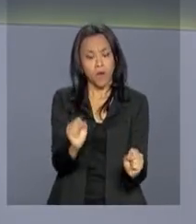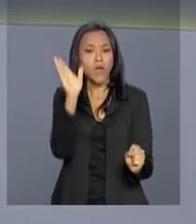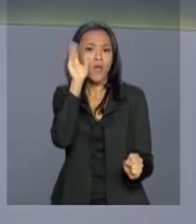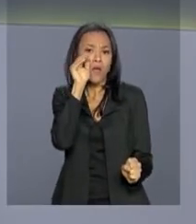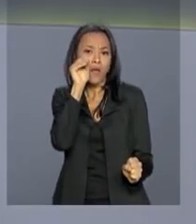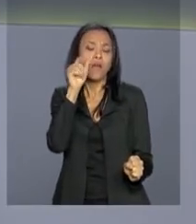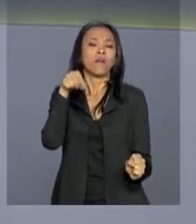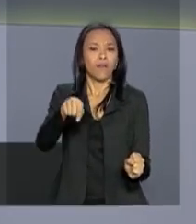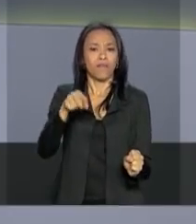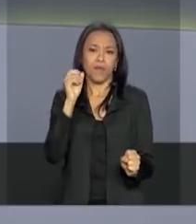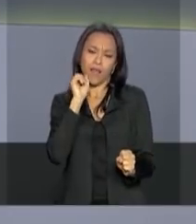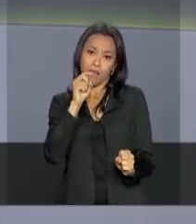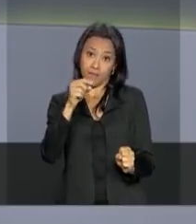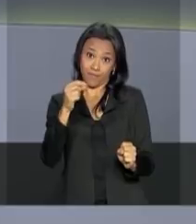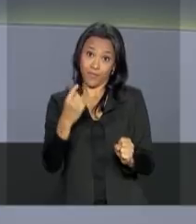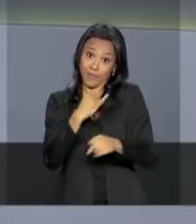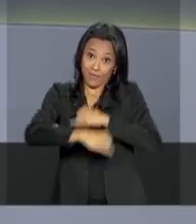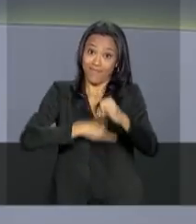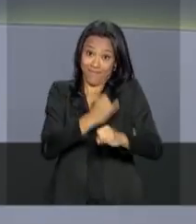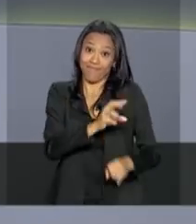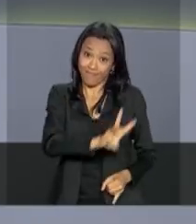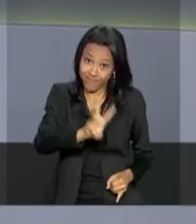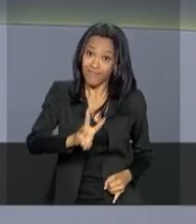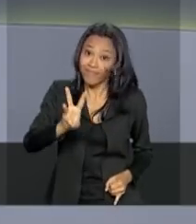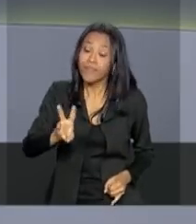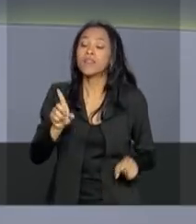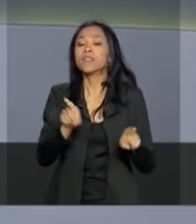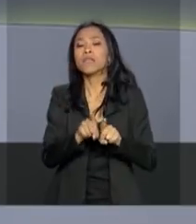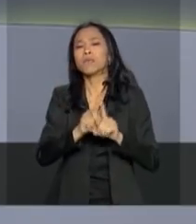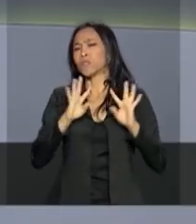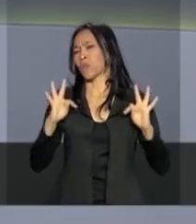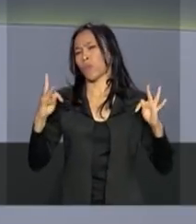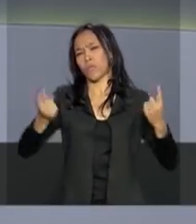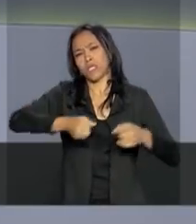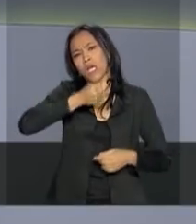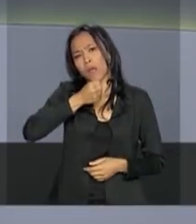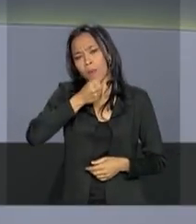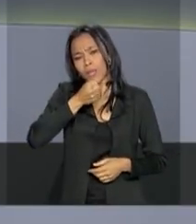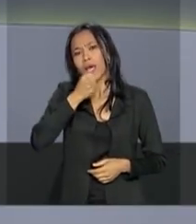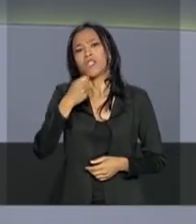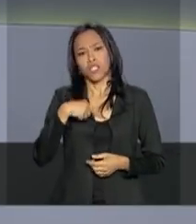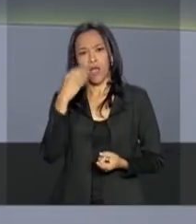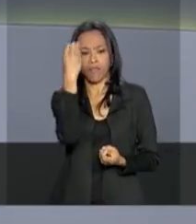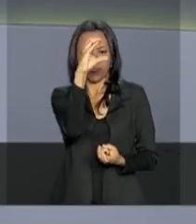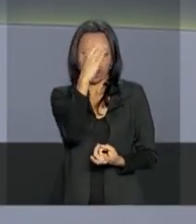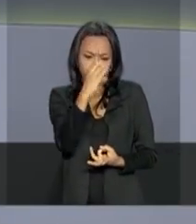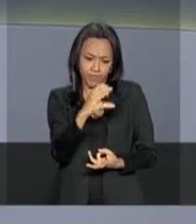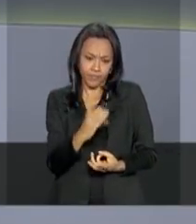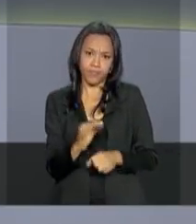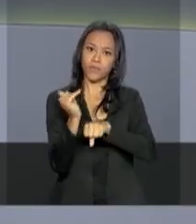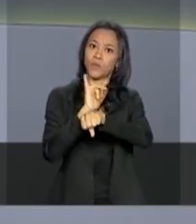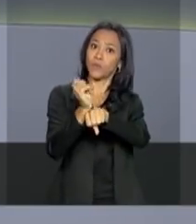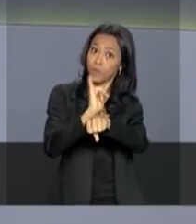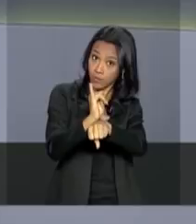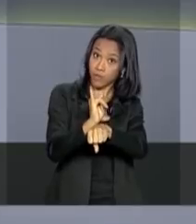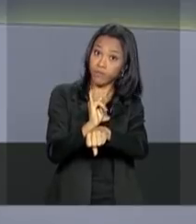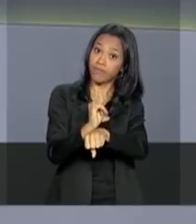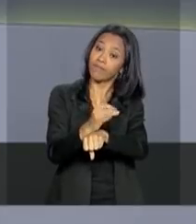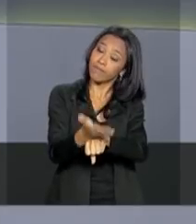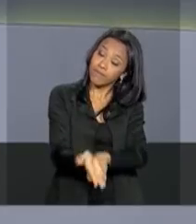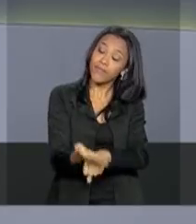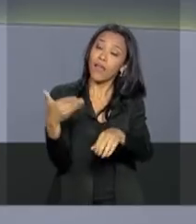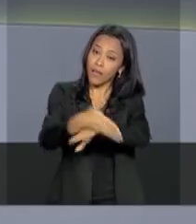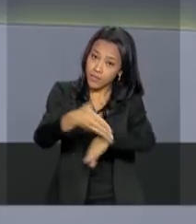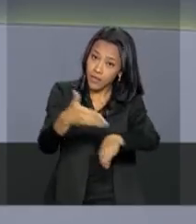ao vivo pelo site da npr na internet e todas as reportagens estão disponíveis em nosso canal no youtube